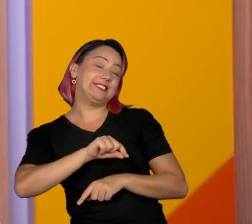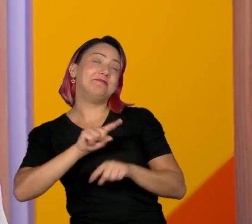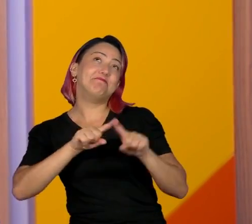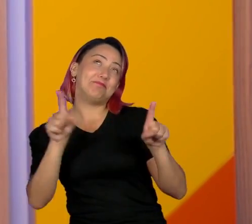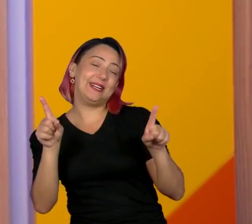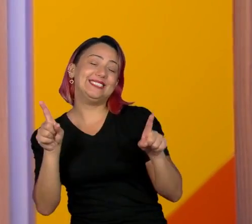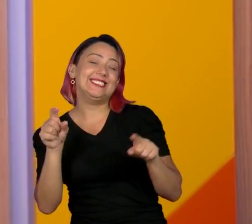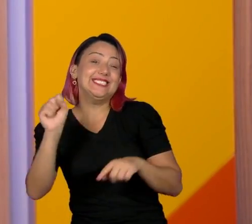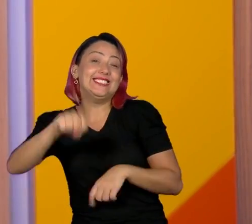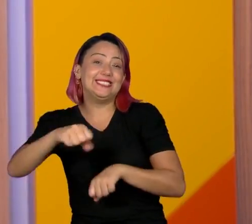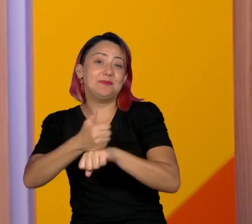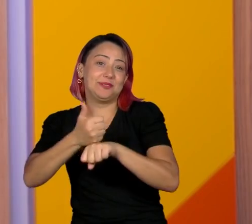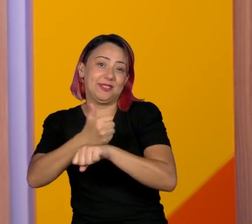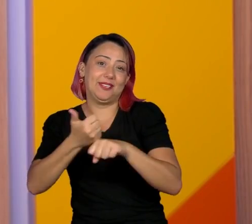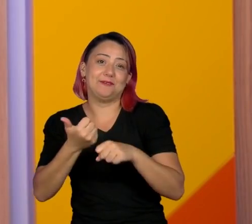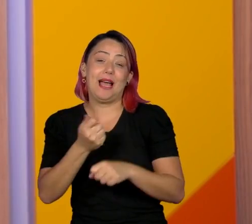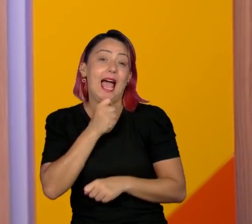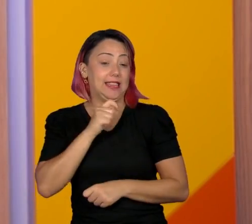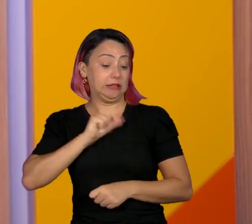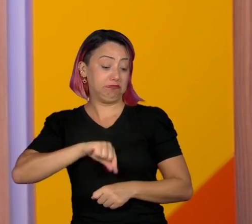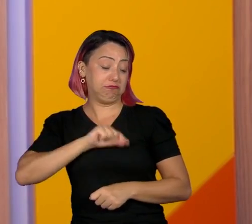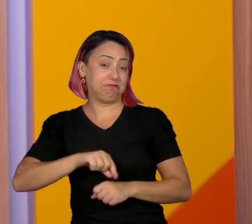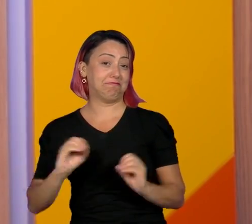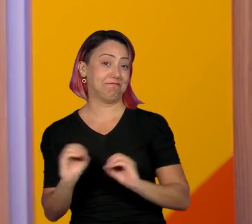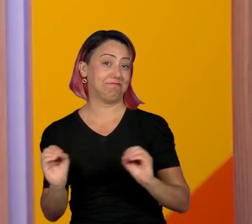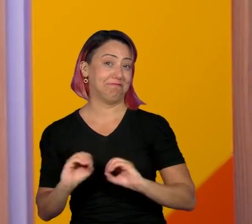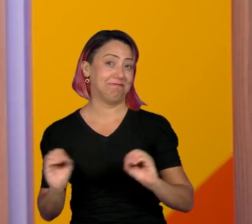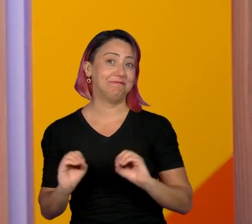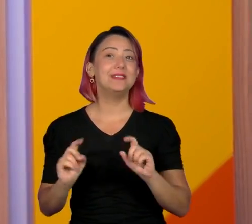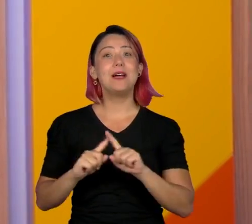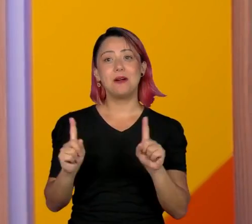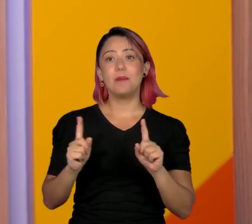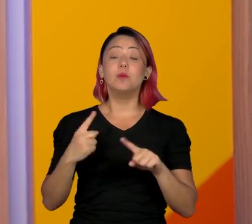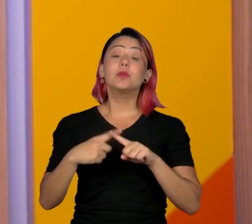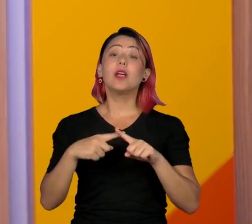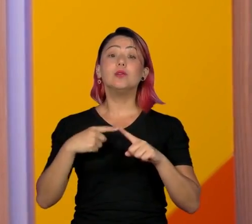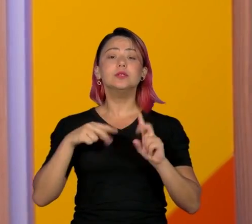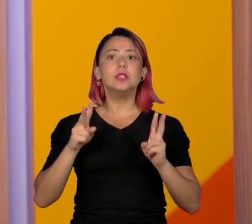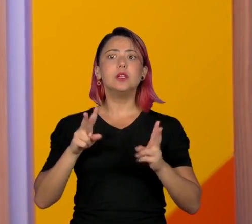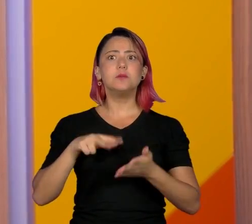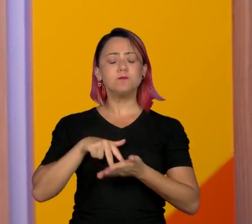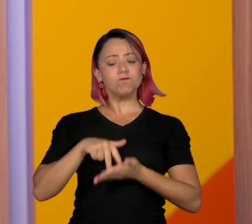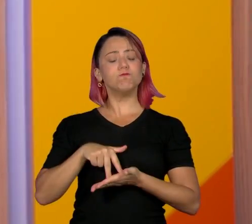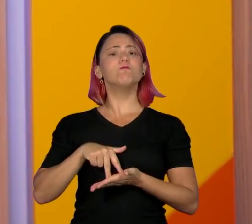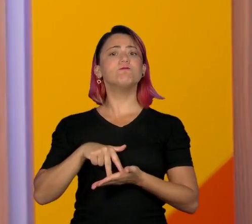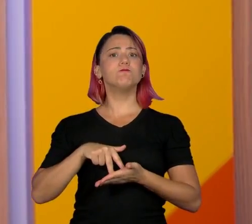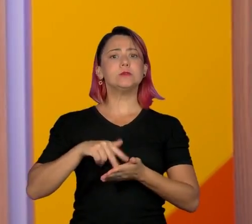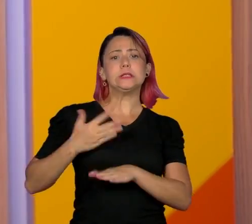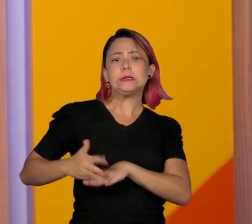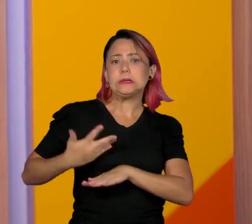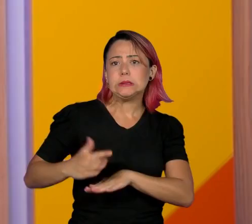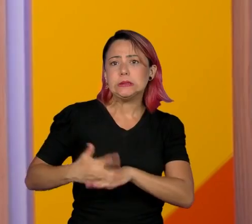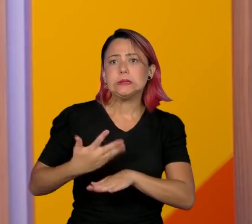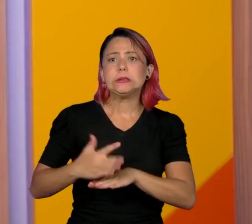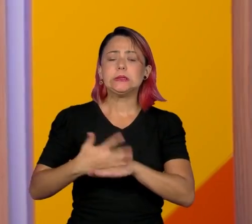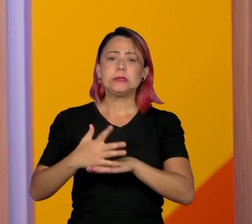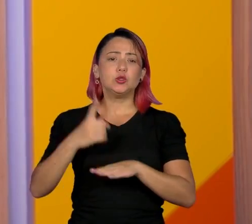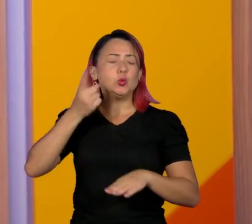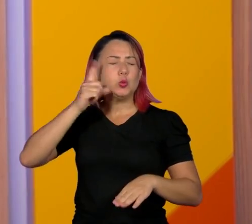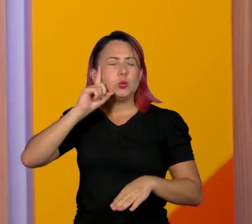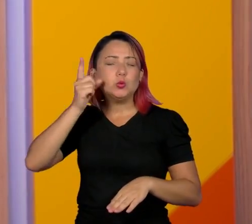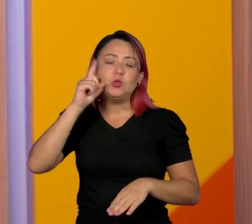mas só faltava isso, na verdade, porque eu dançava, sempre levei muito a sério tudo, então eu ensaiava de 5 a 7 dias